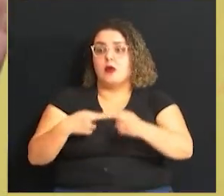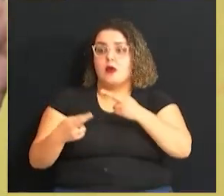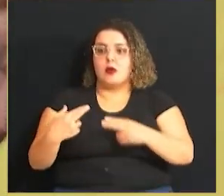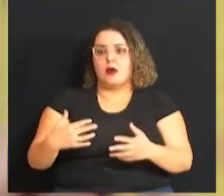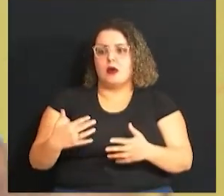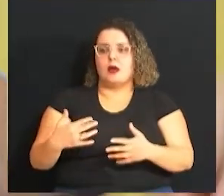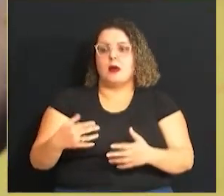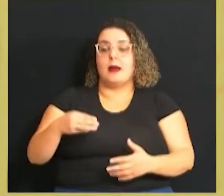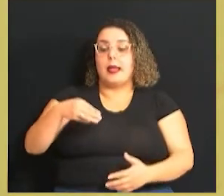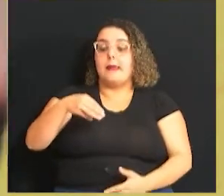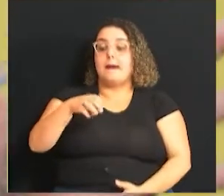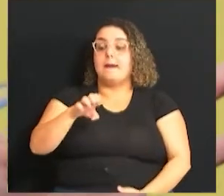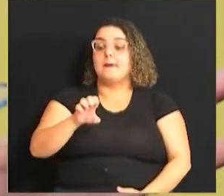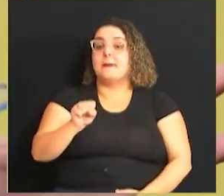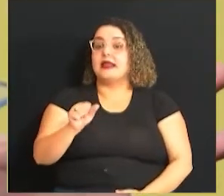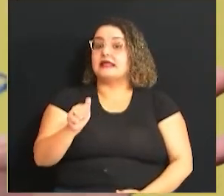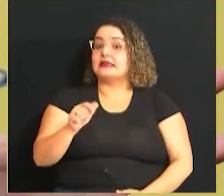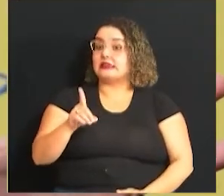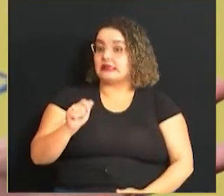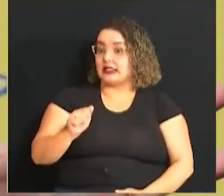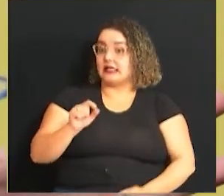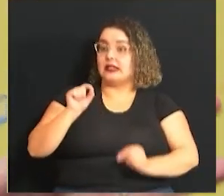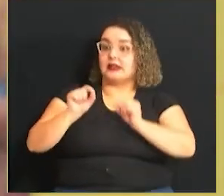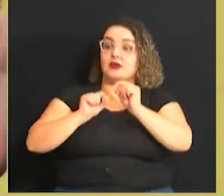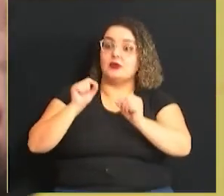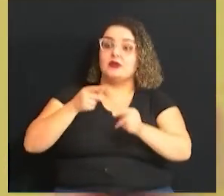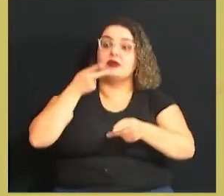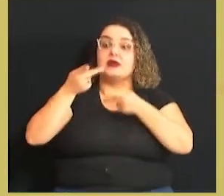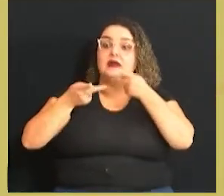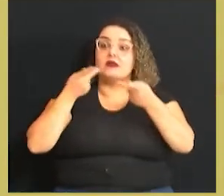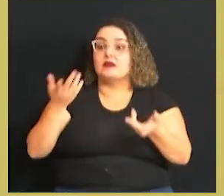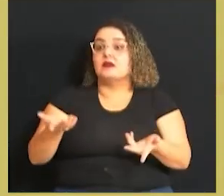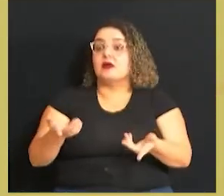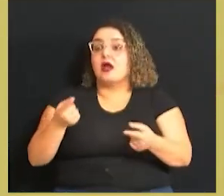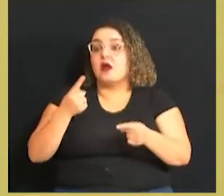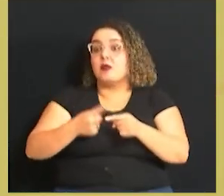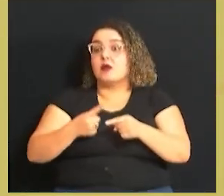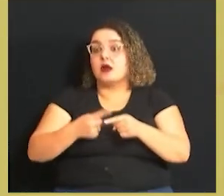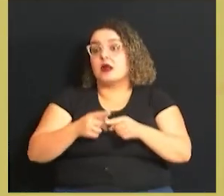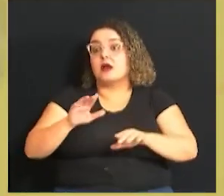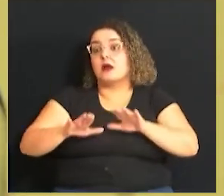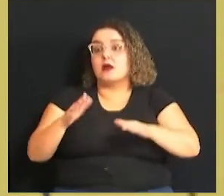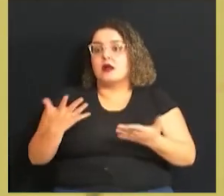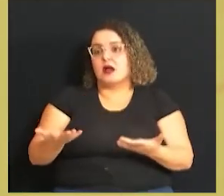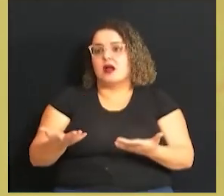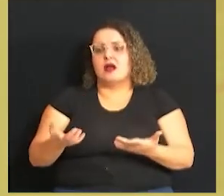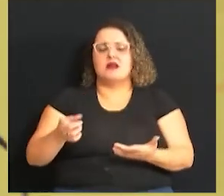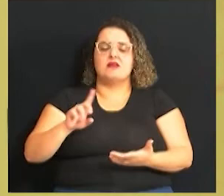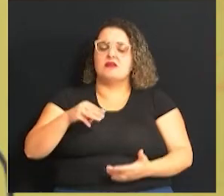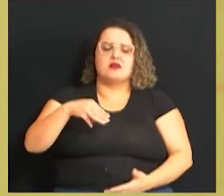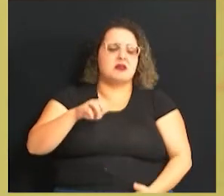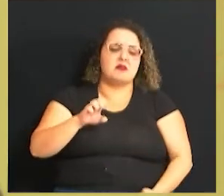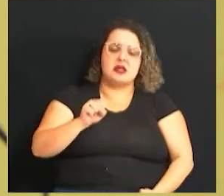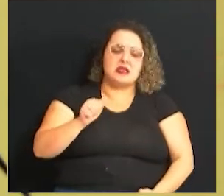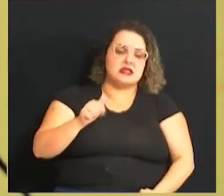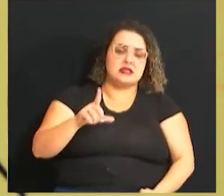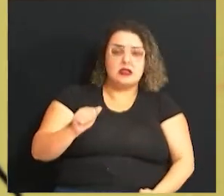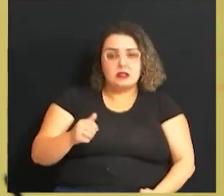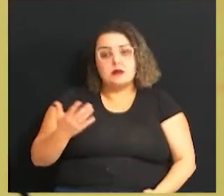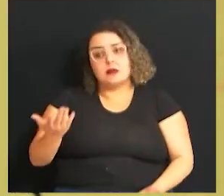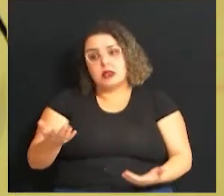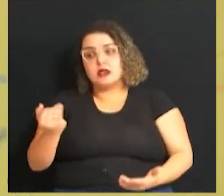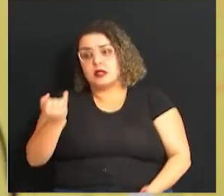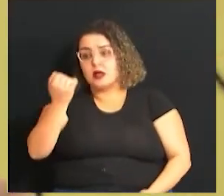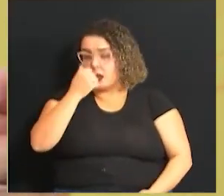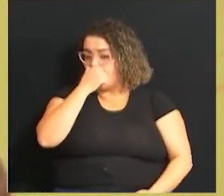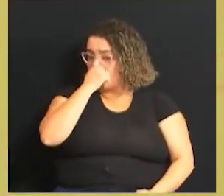Com relação à mesada para a criançada, o que você pode falar sobre isso? Porque, assim, muita gente fala, não vou dar mesada e tudo